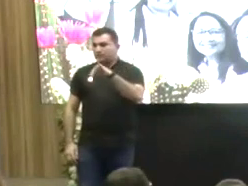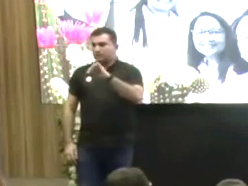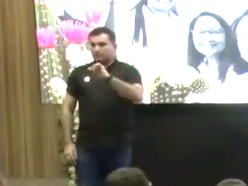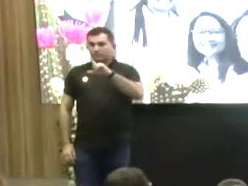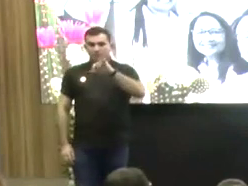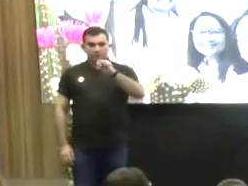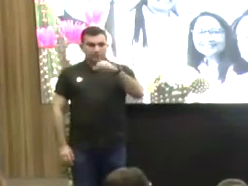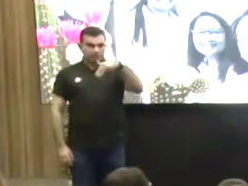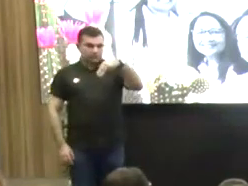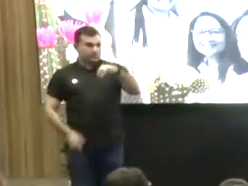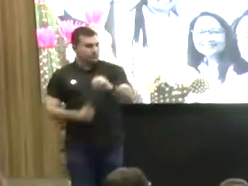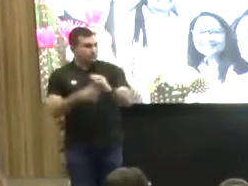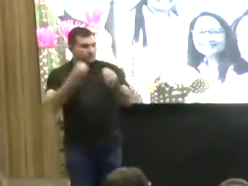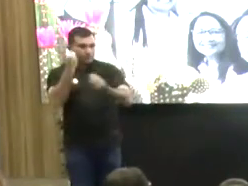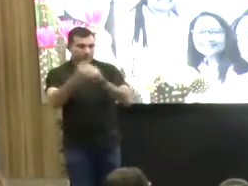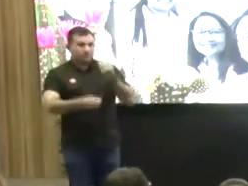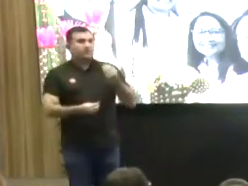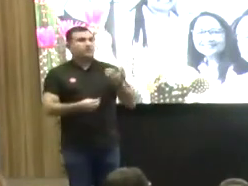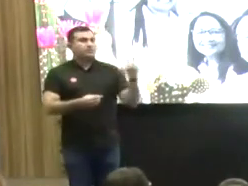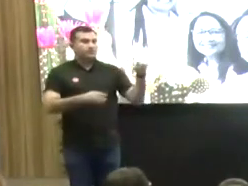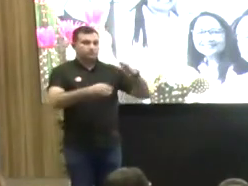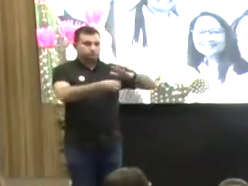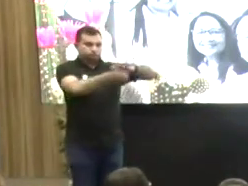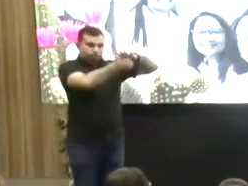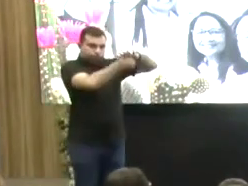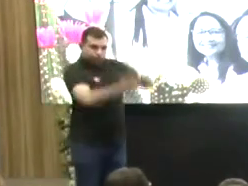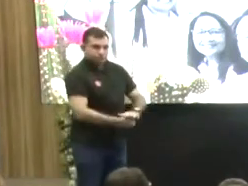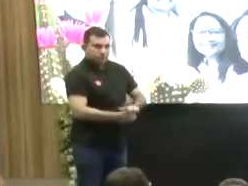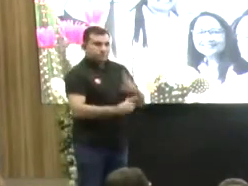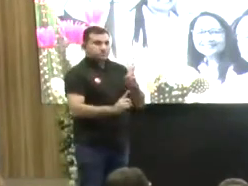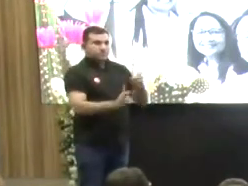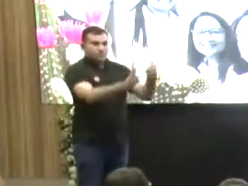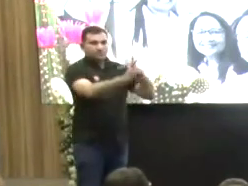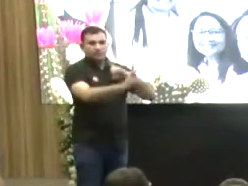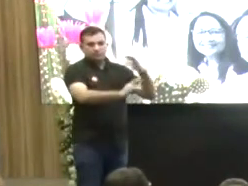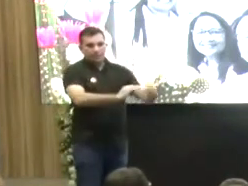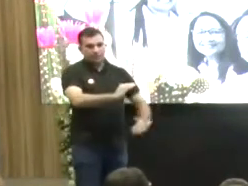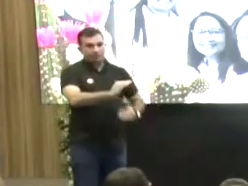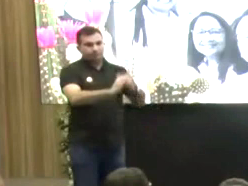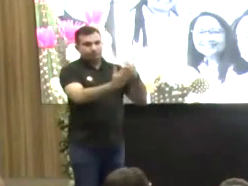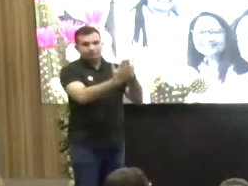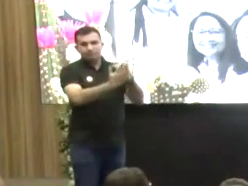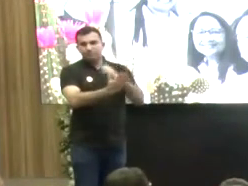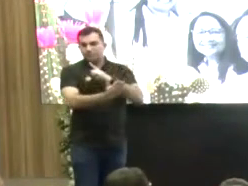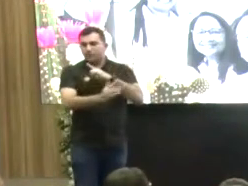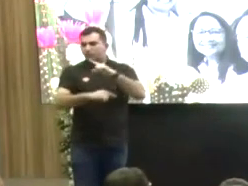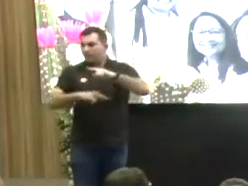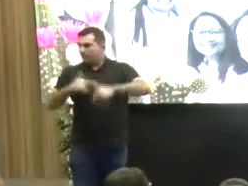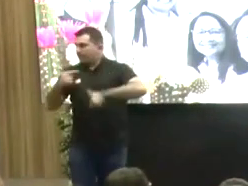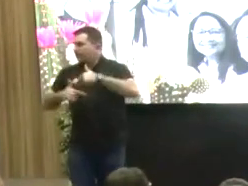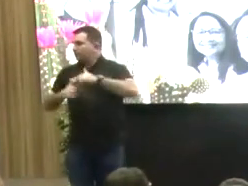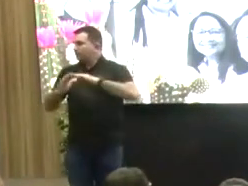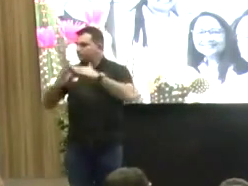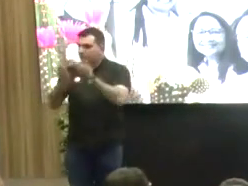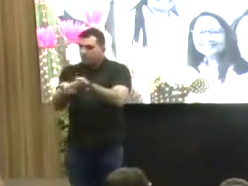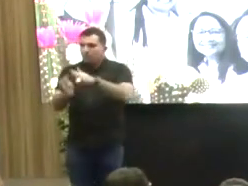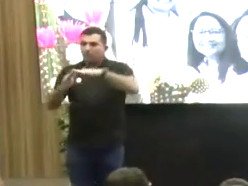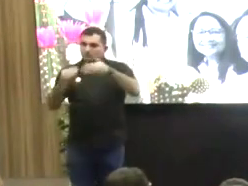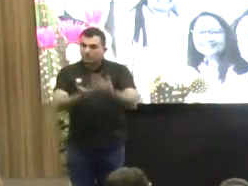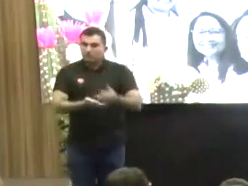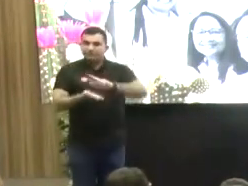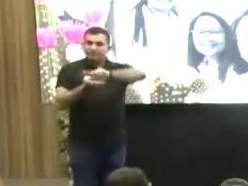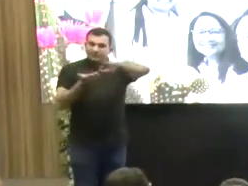física; colonialidade, dominação subjetiva. A gente trabalha nas escolas na perspectiva da